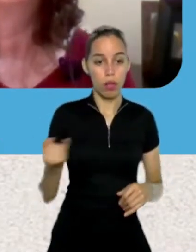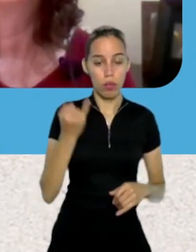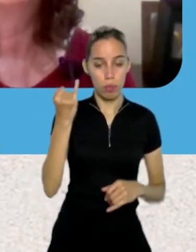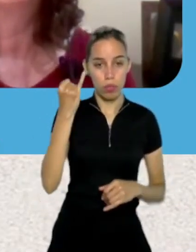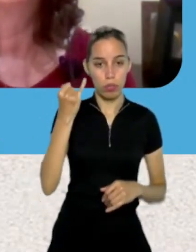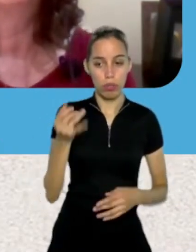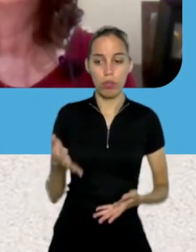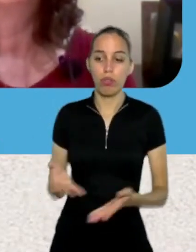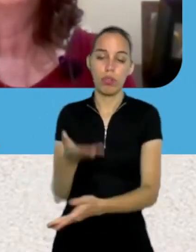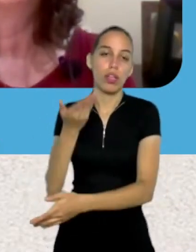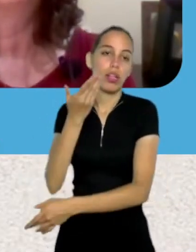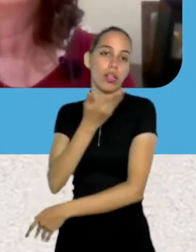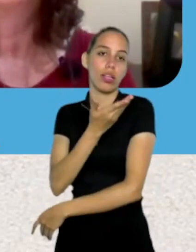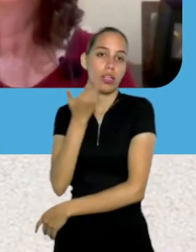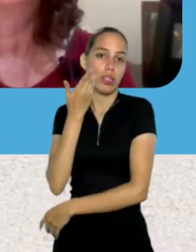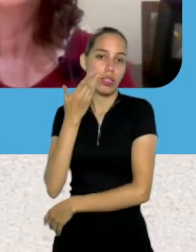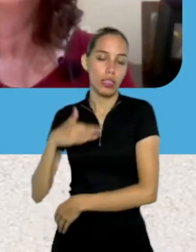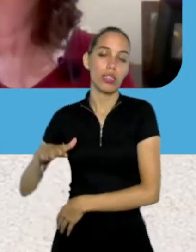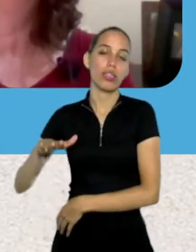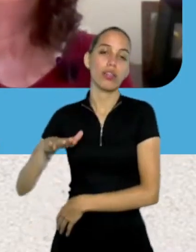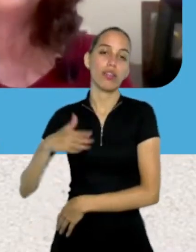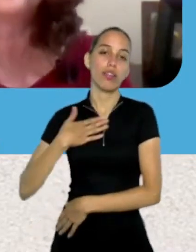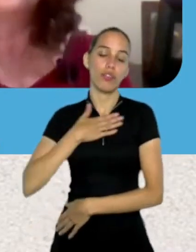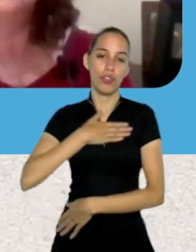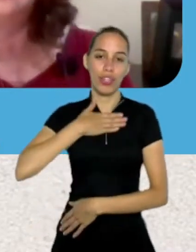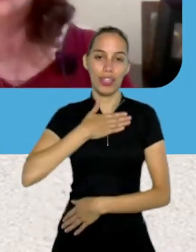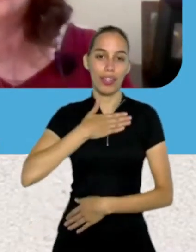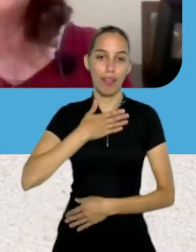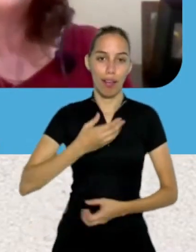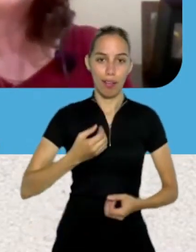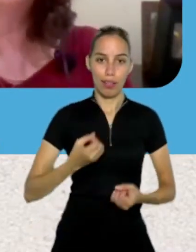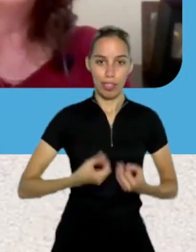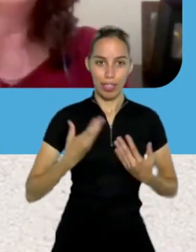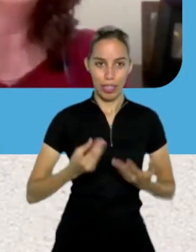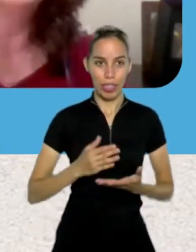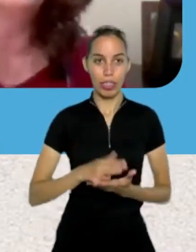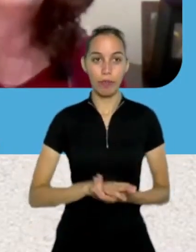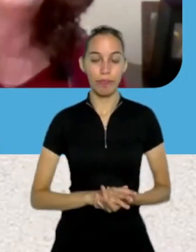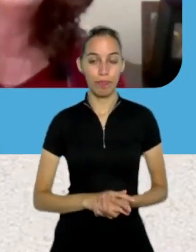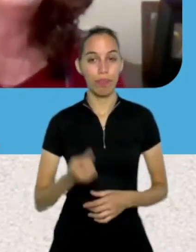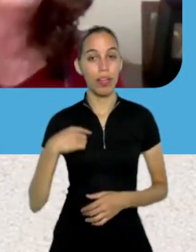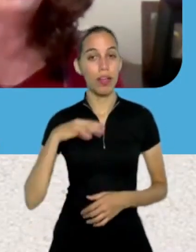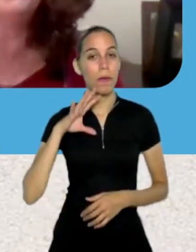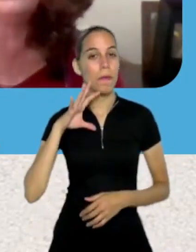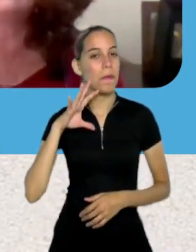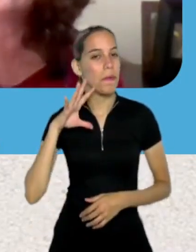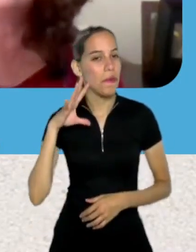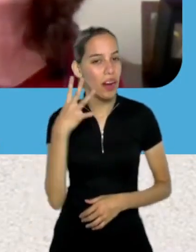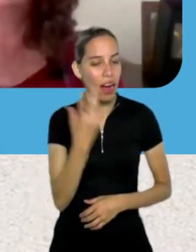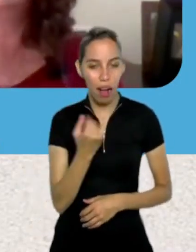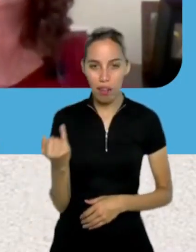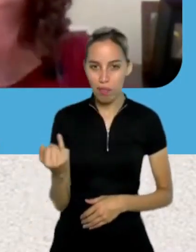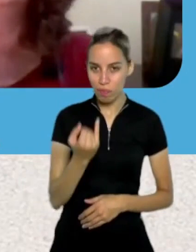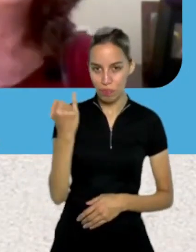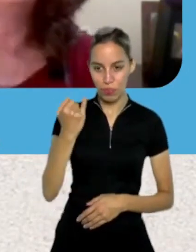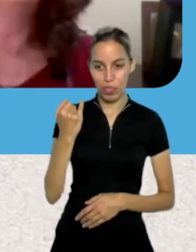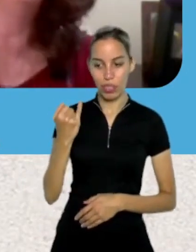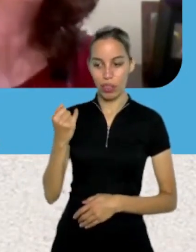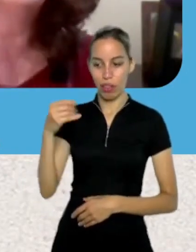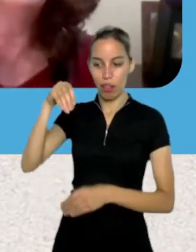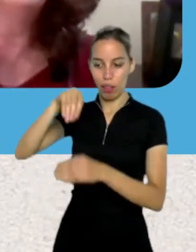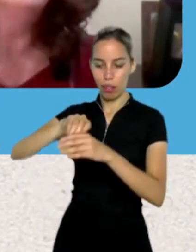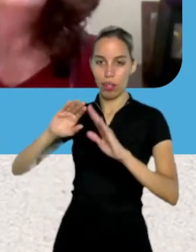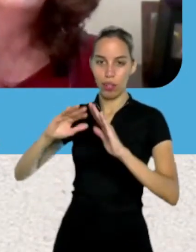crianças a gostarem de poesia. Isso. Eu acho essencial, assim, a poesia na escola, a